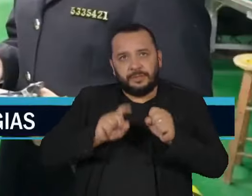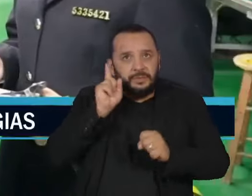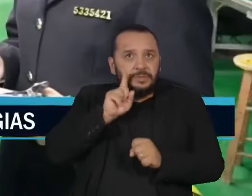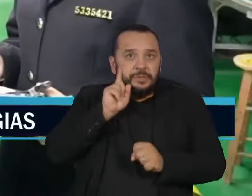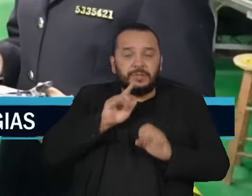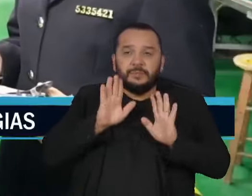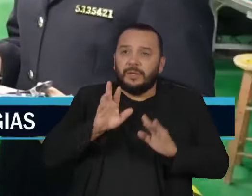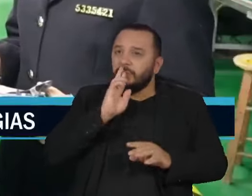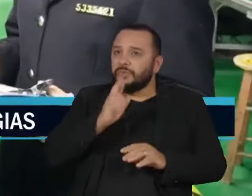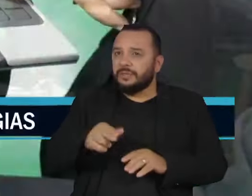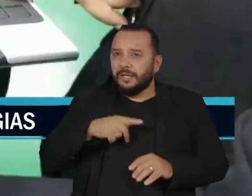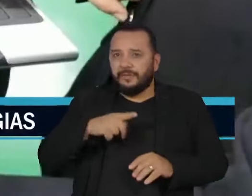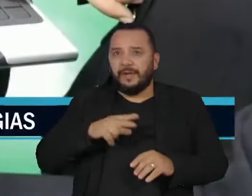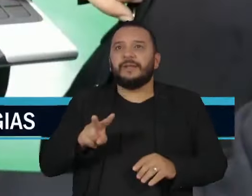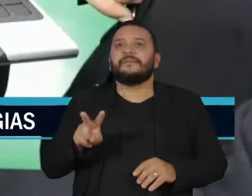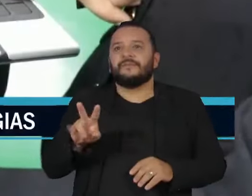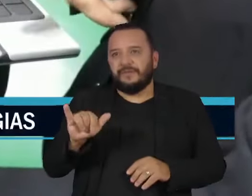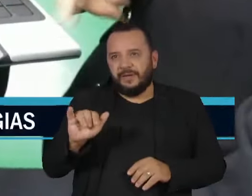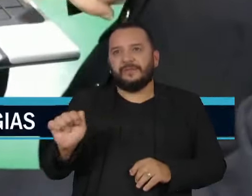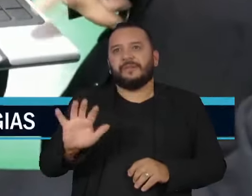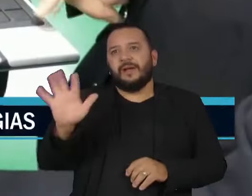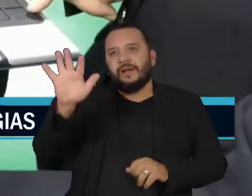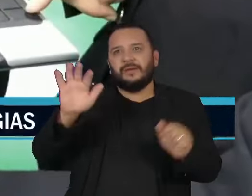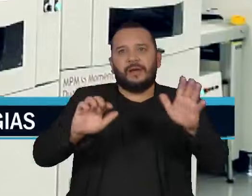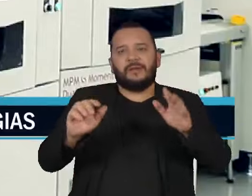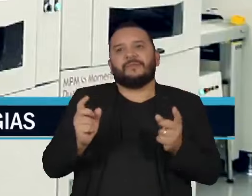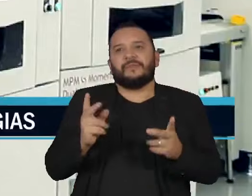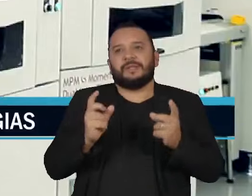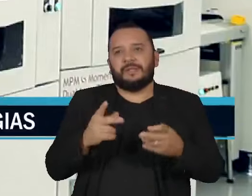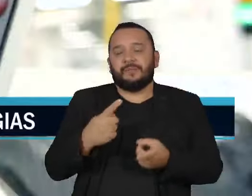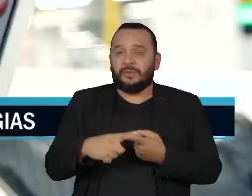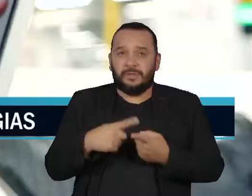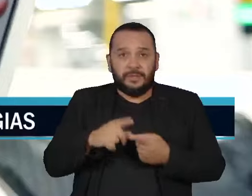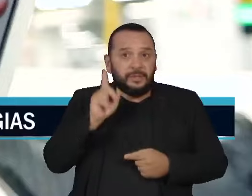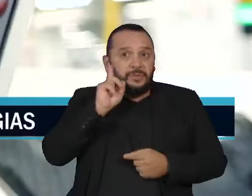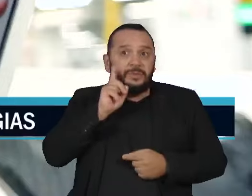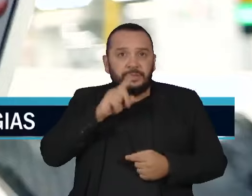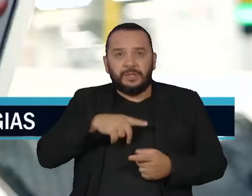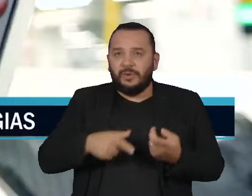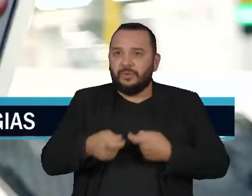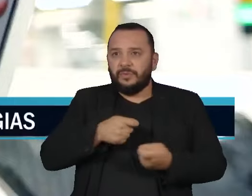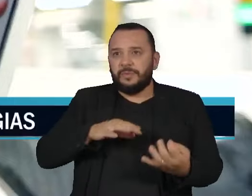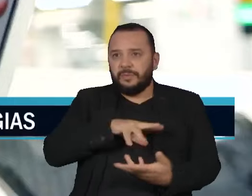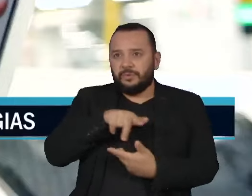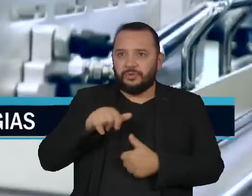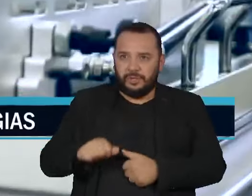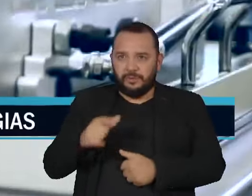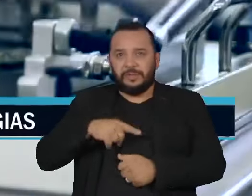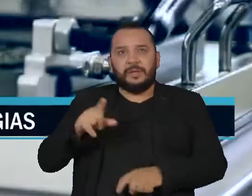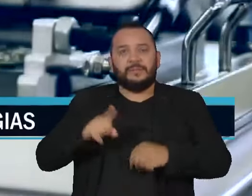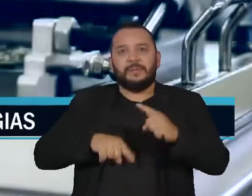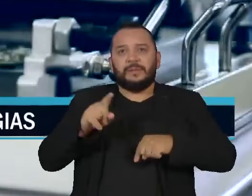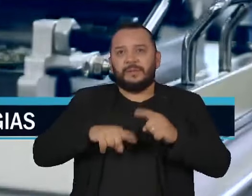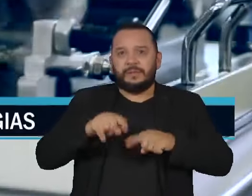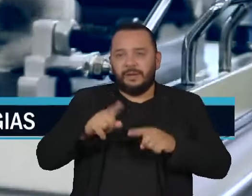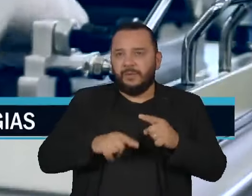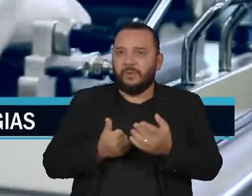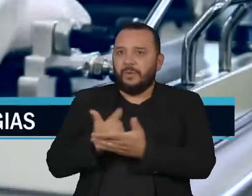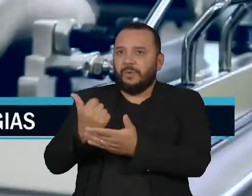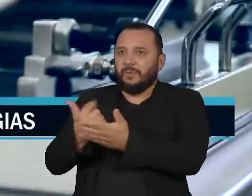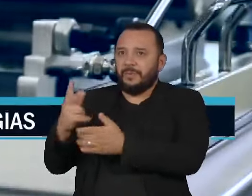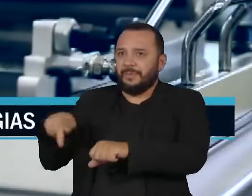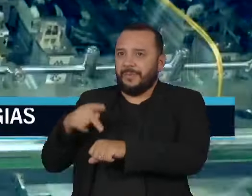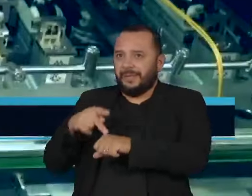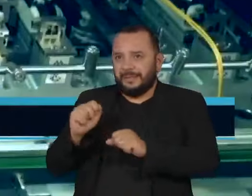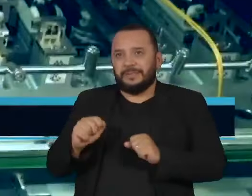será um aumento de preços brutal, porque os Estados Unidos têm a economia globalizada e produtos ou insumos importados estão